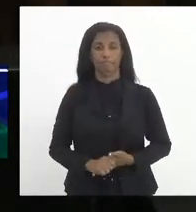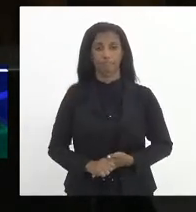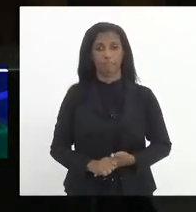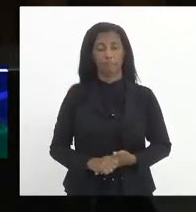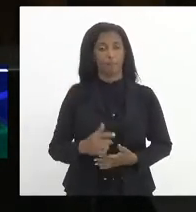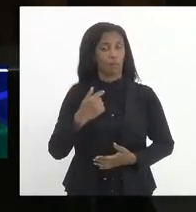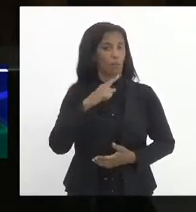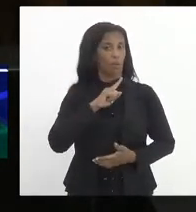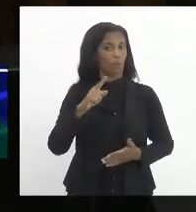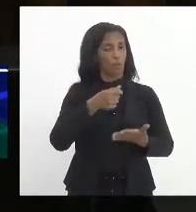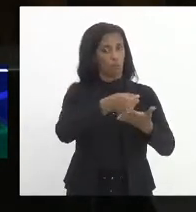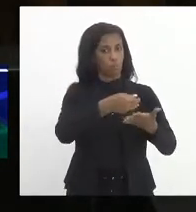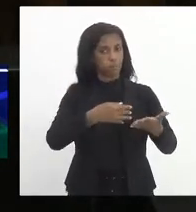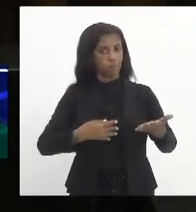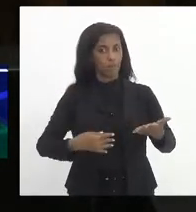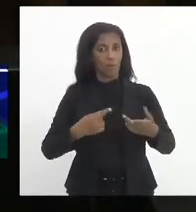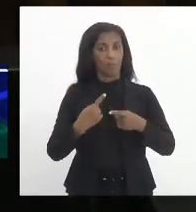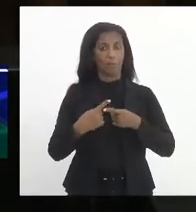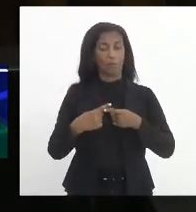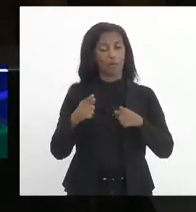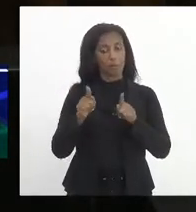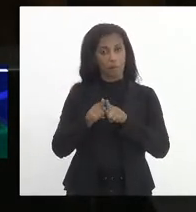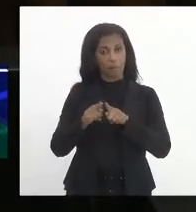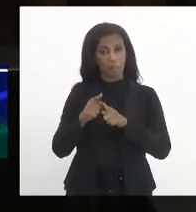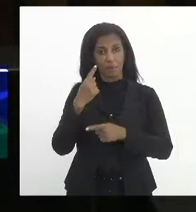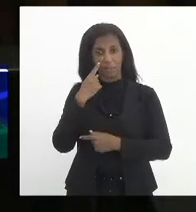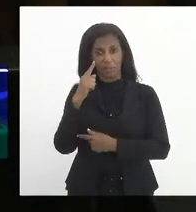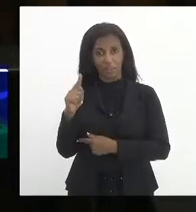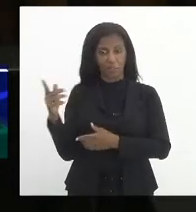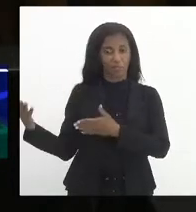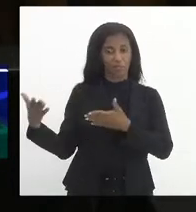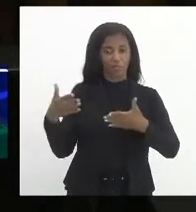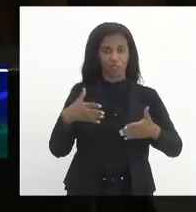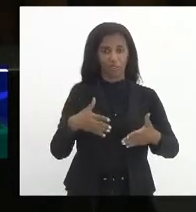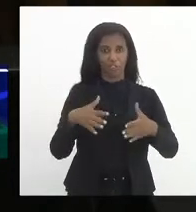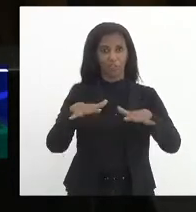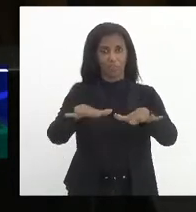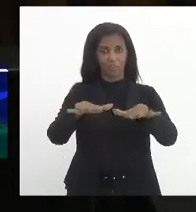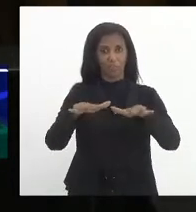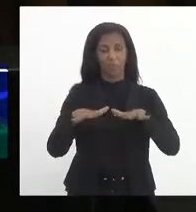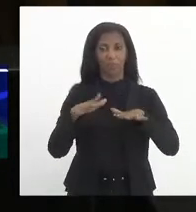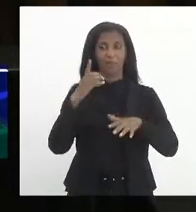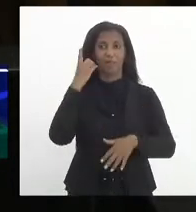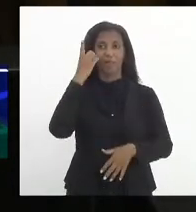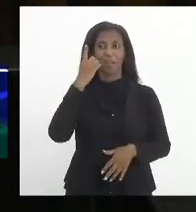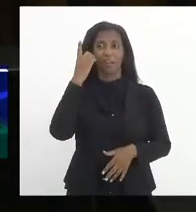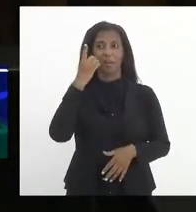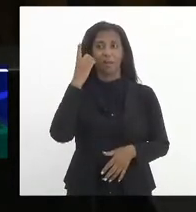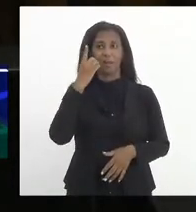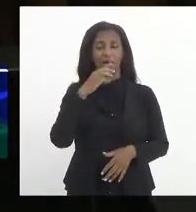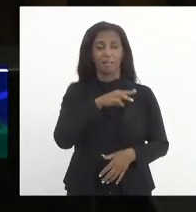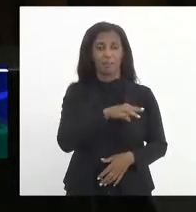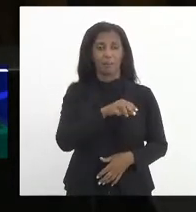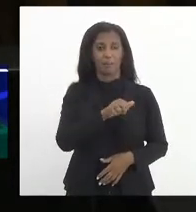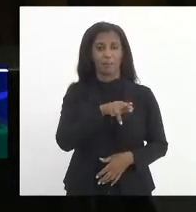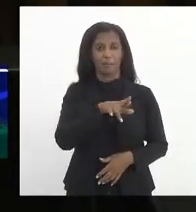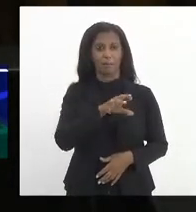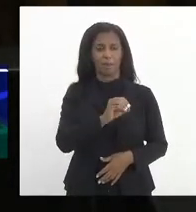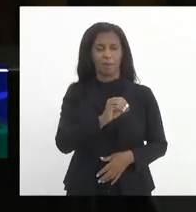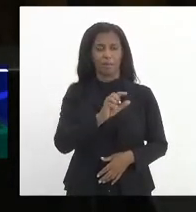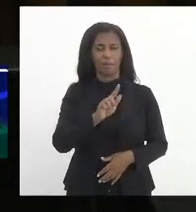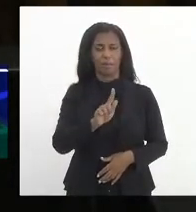vou me estender que verifico também que chegou aqui em plenário o deputado Márcio Gualberto